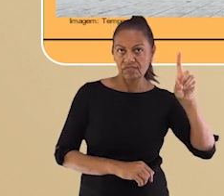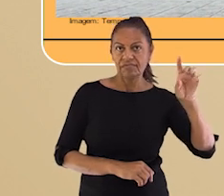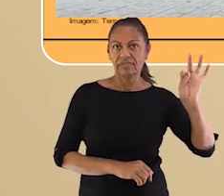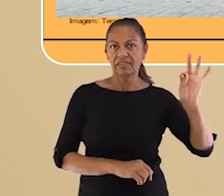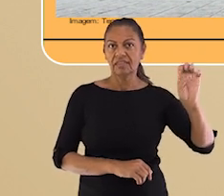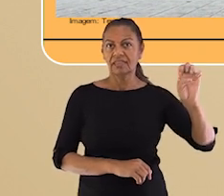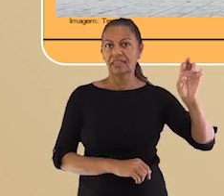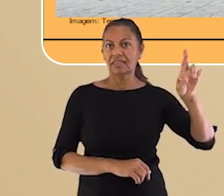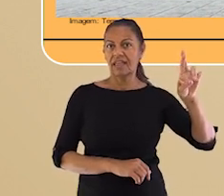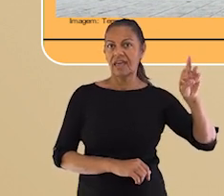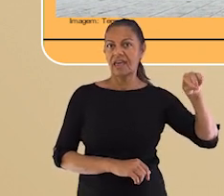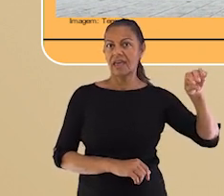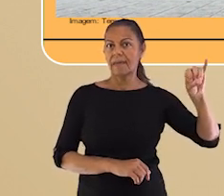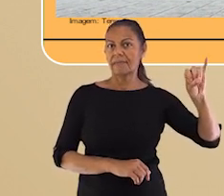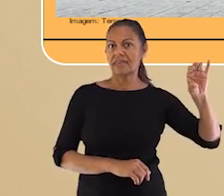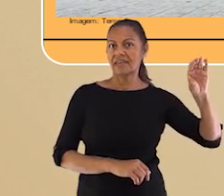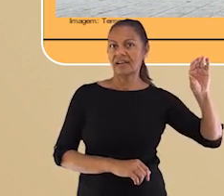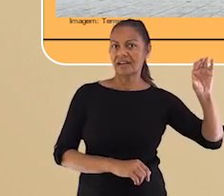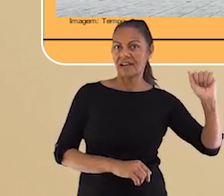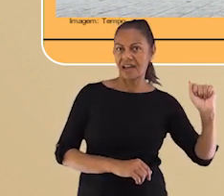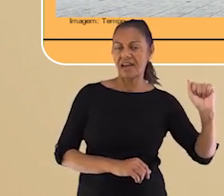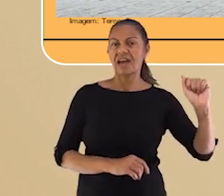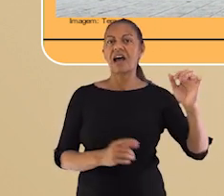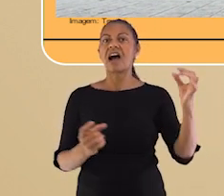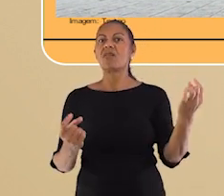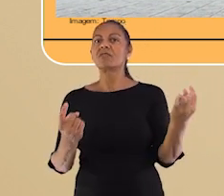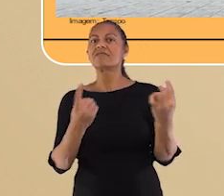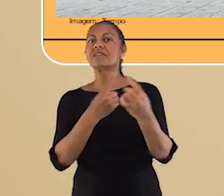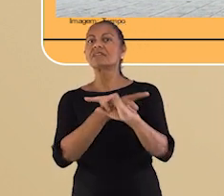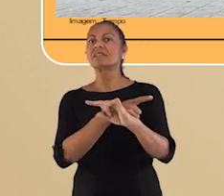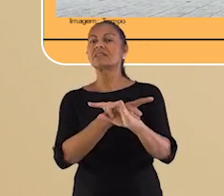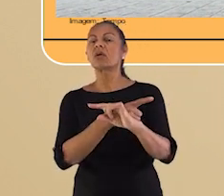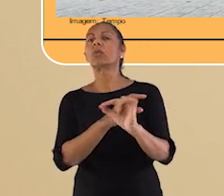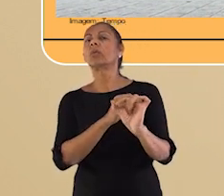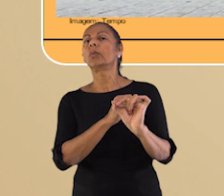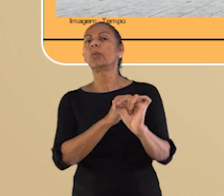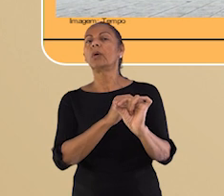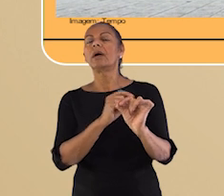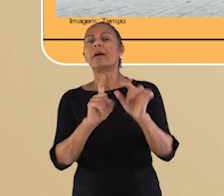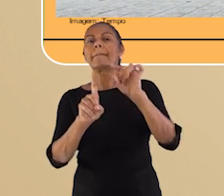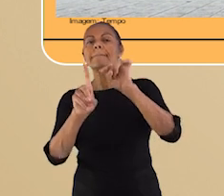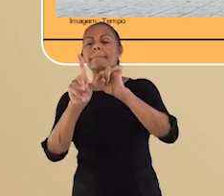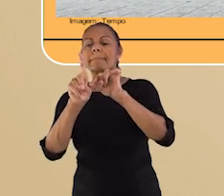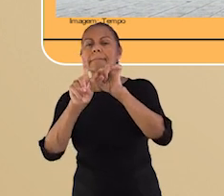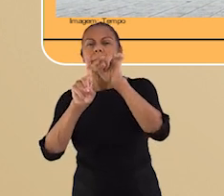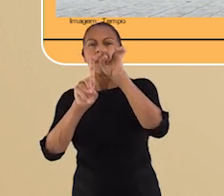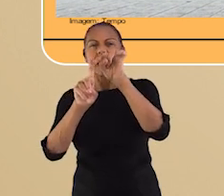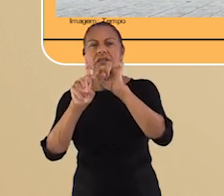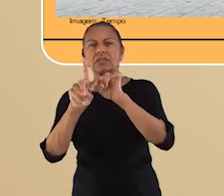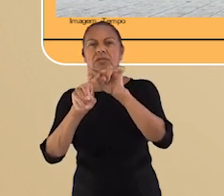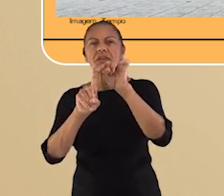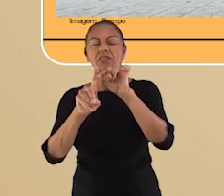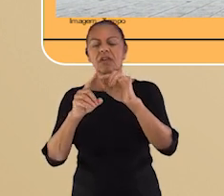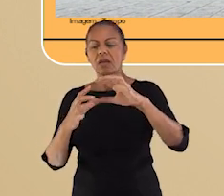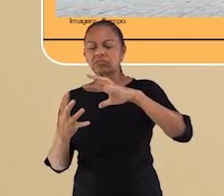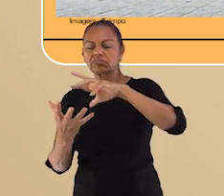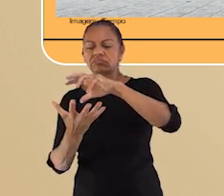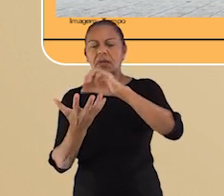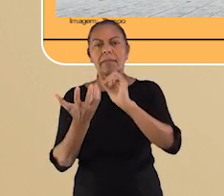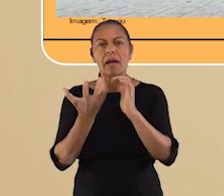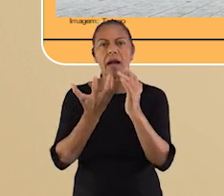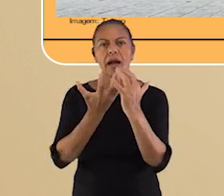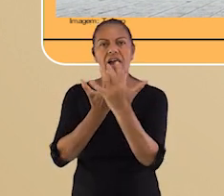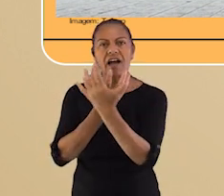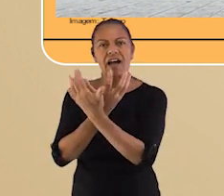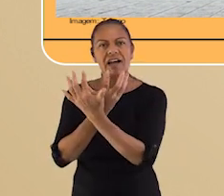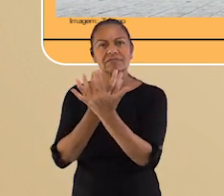a inversão térmica é a inversão das camadas atmosféricas. É um fenômeno atmosférico